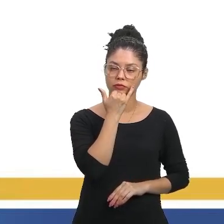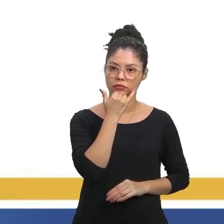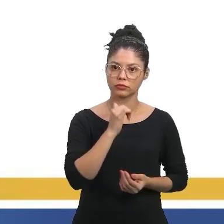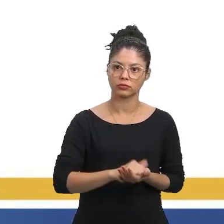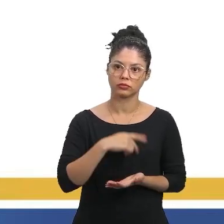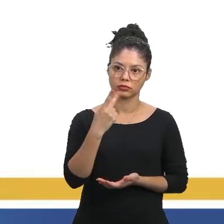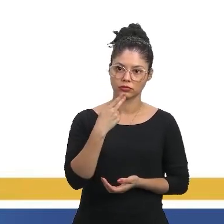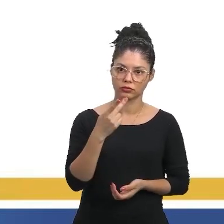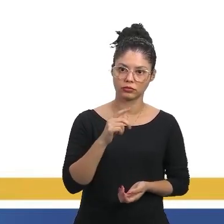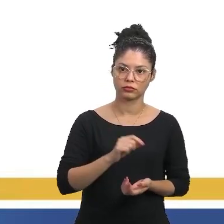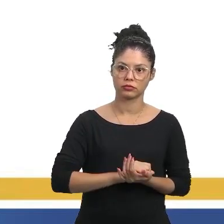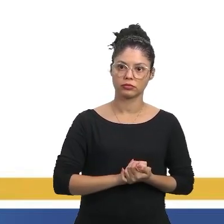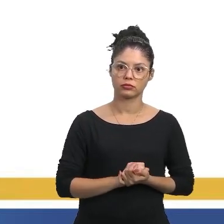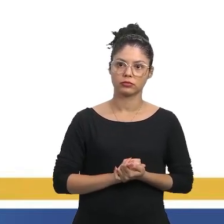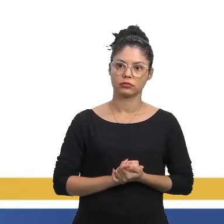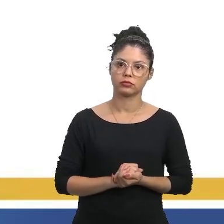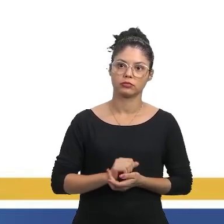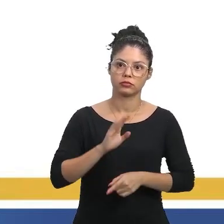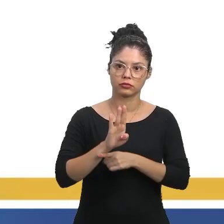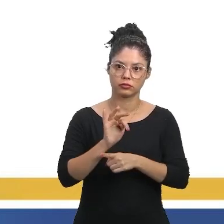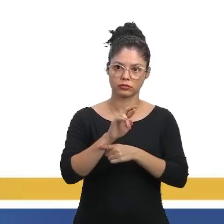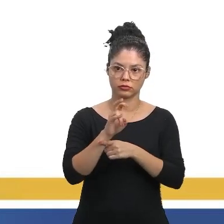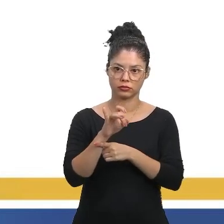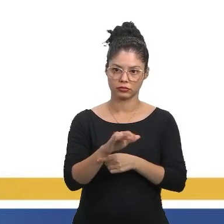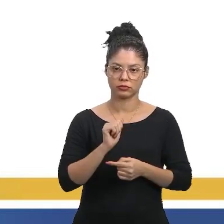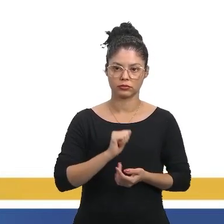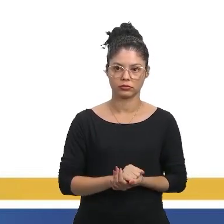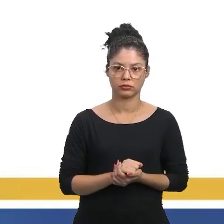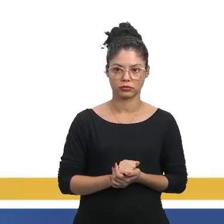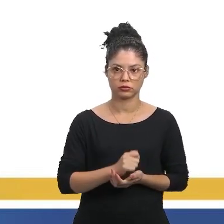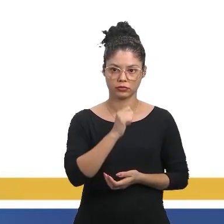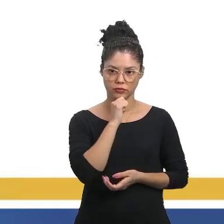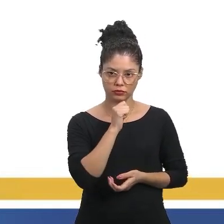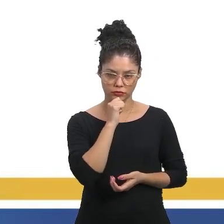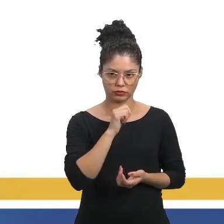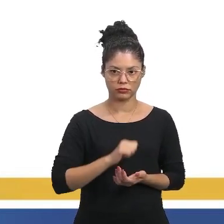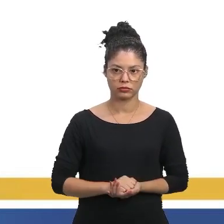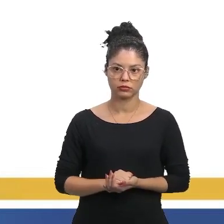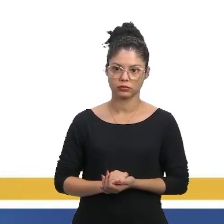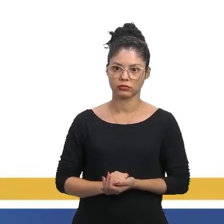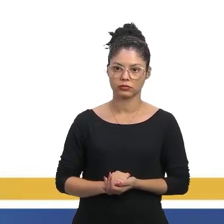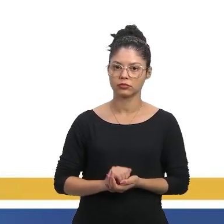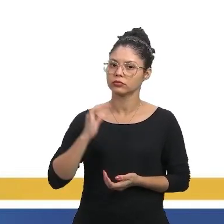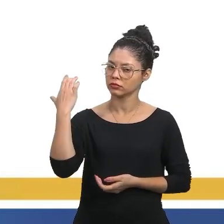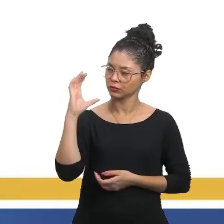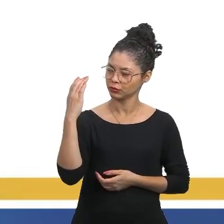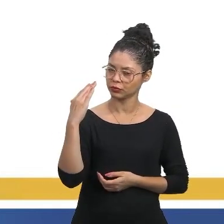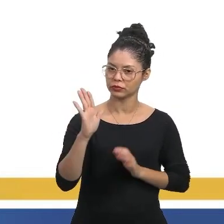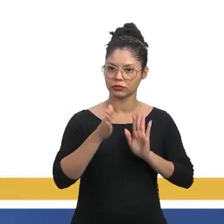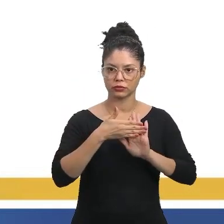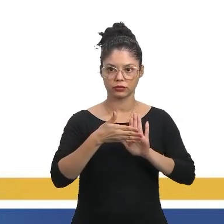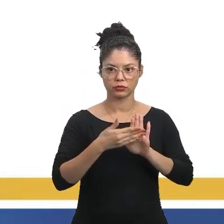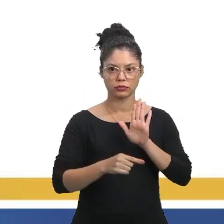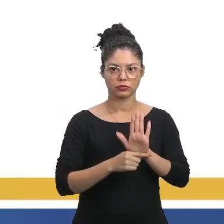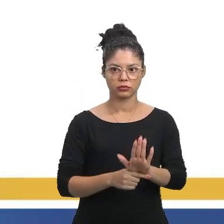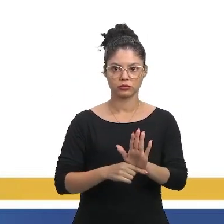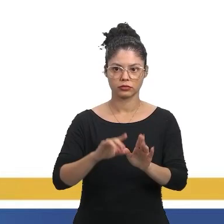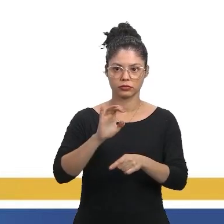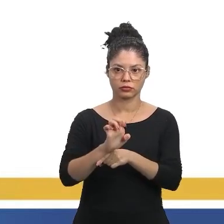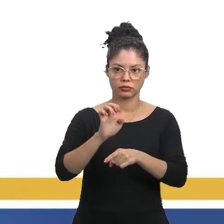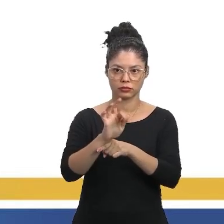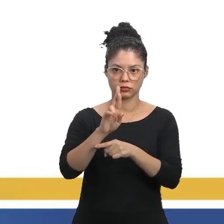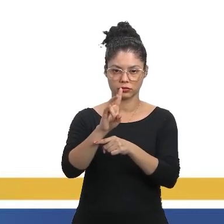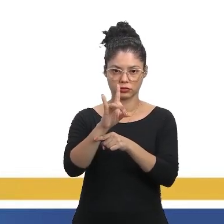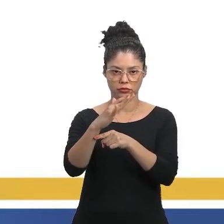Ainda falando desse modelo, Berzelius, ele foi um cientista que ele propôs a